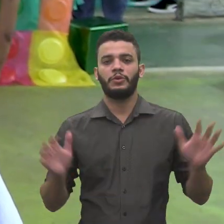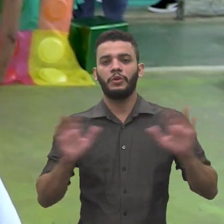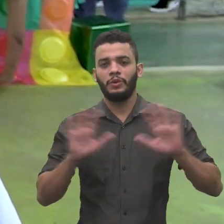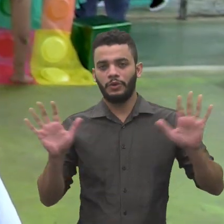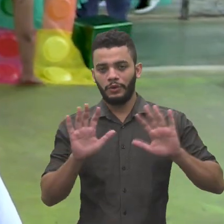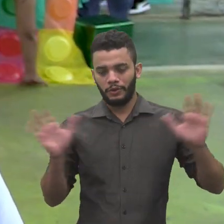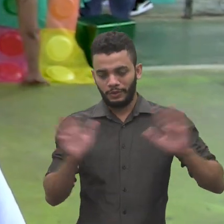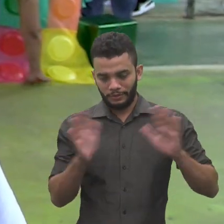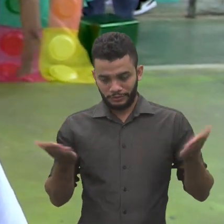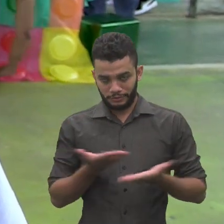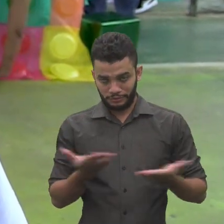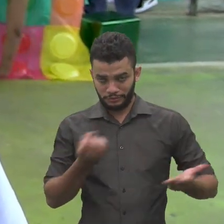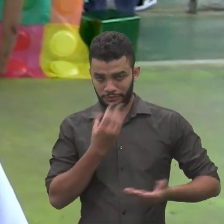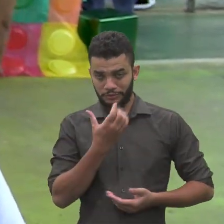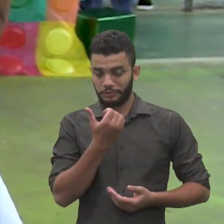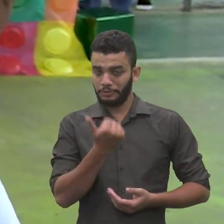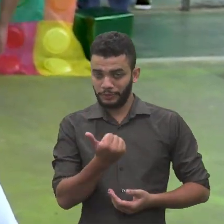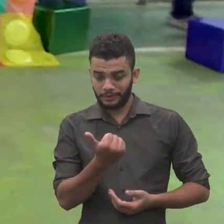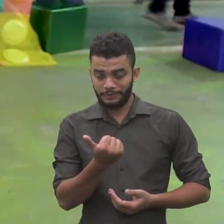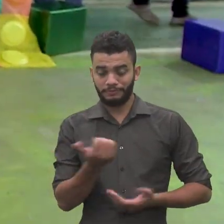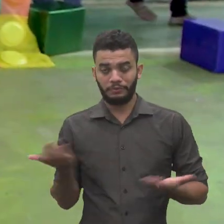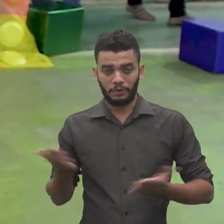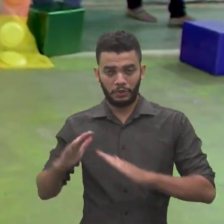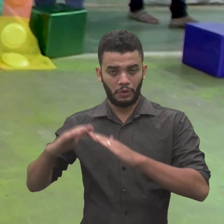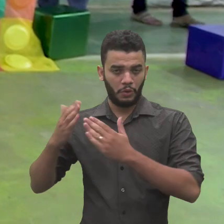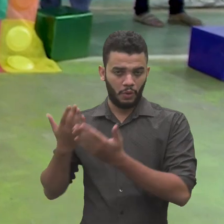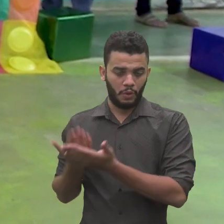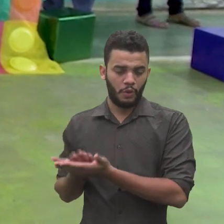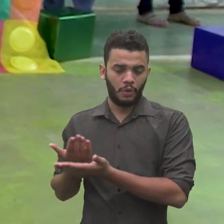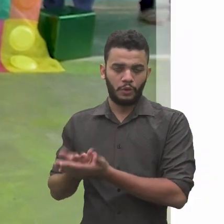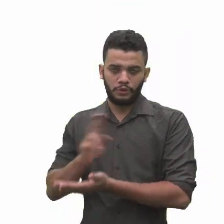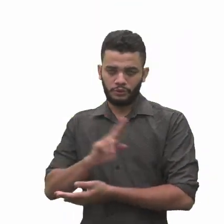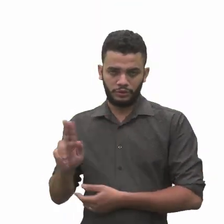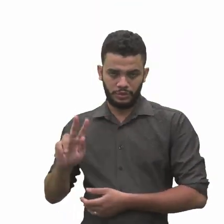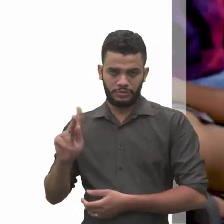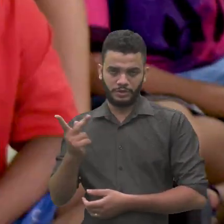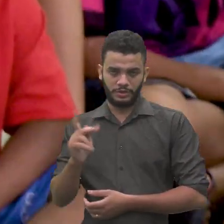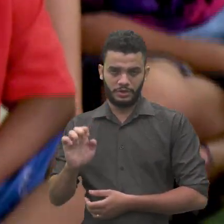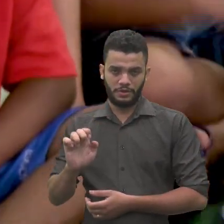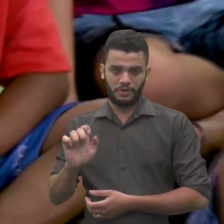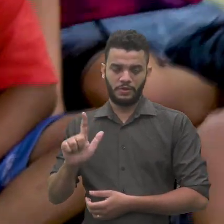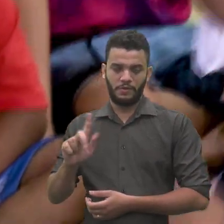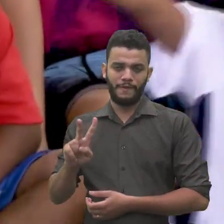Hoje eu tô aqui na minha escola Vestidai para a abertura do projeto.